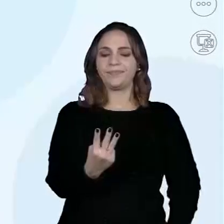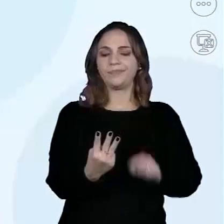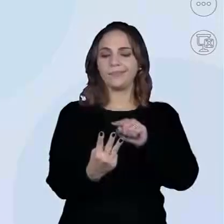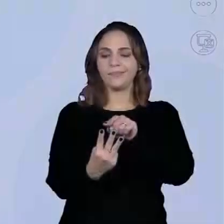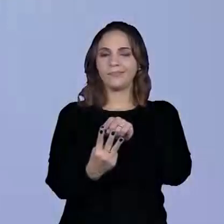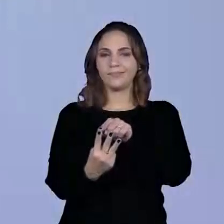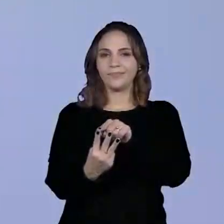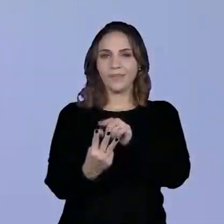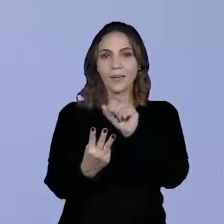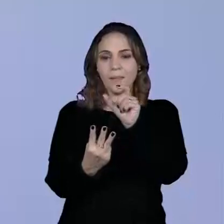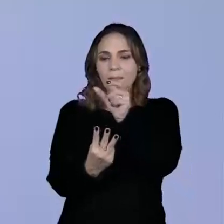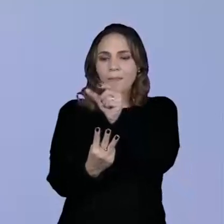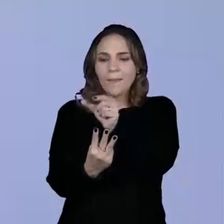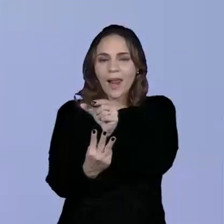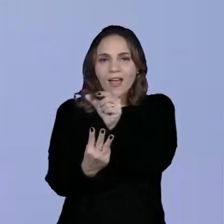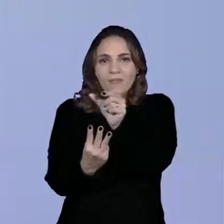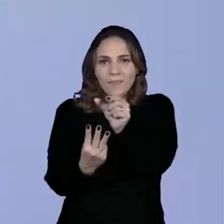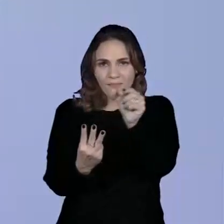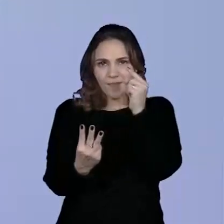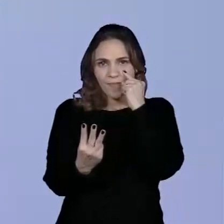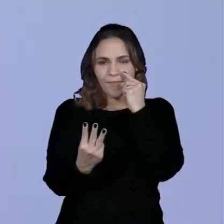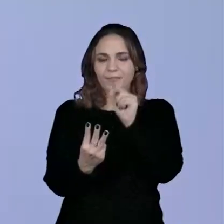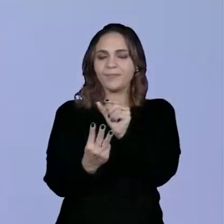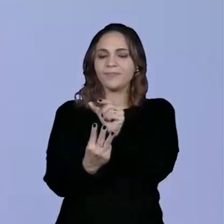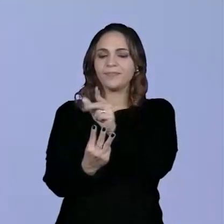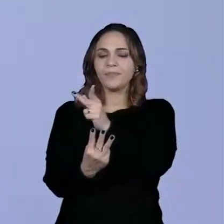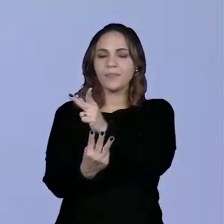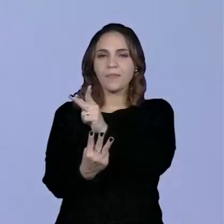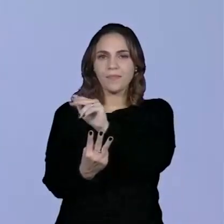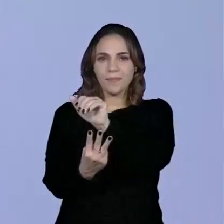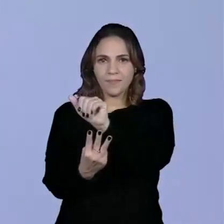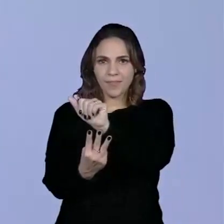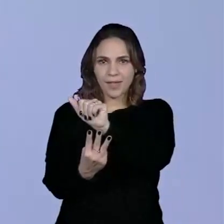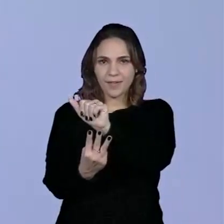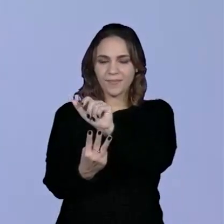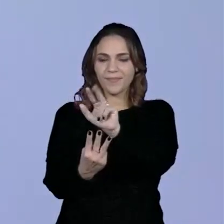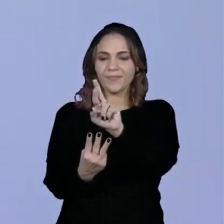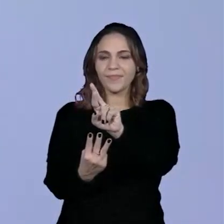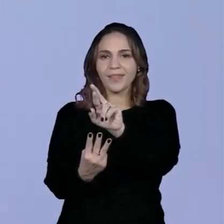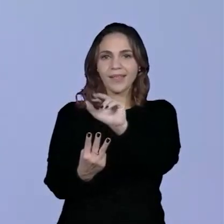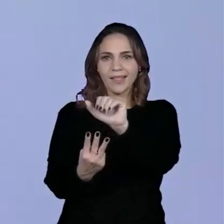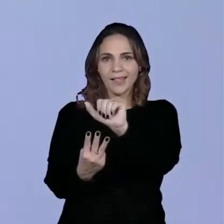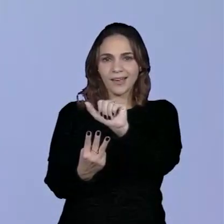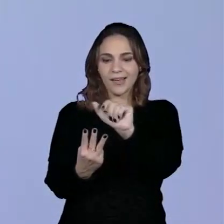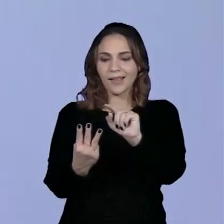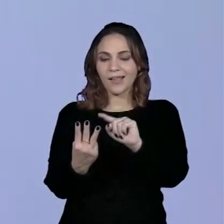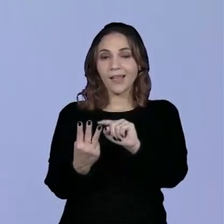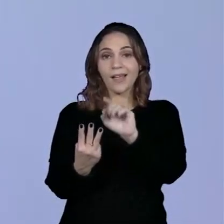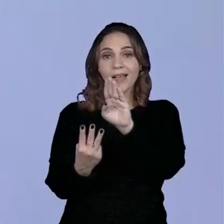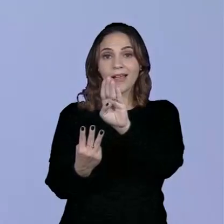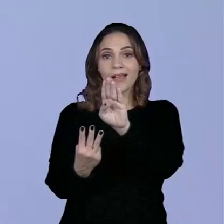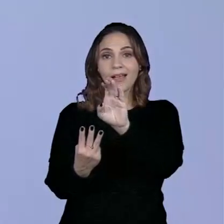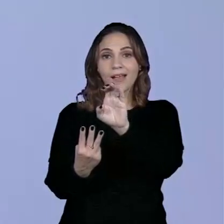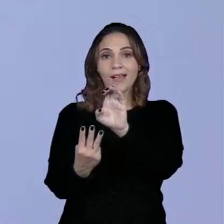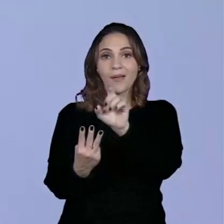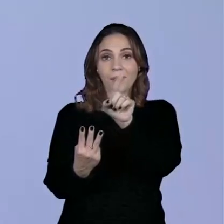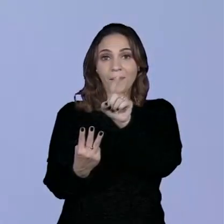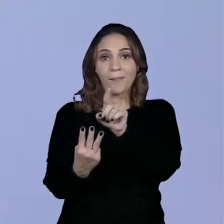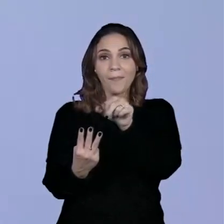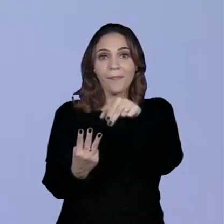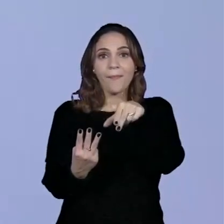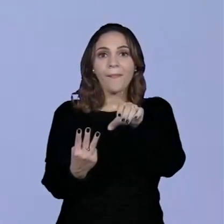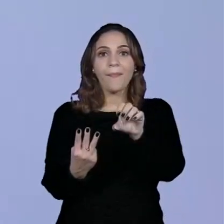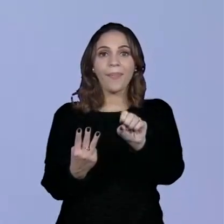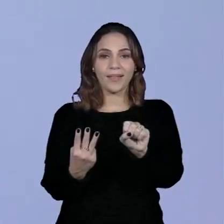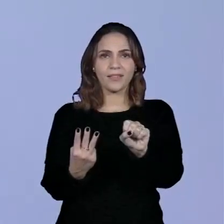parabéns. Esse bens é forte. Para eu saber se tem acento, eu olho o finalzinho dele, ó. Na